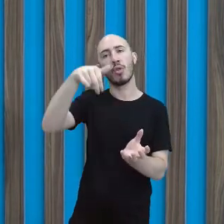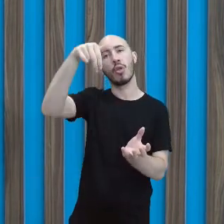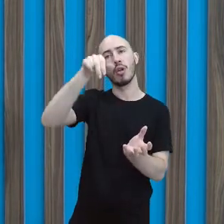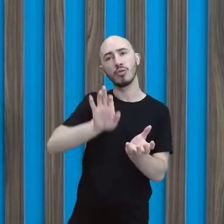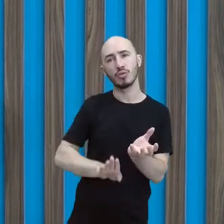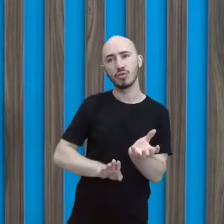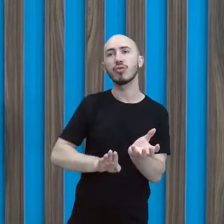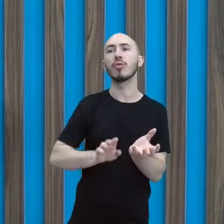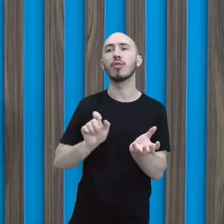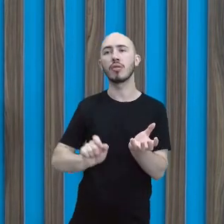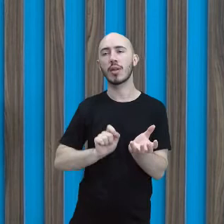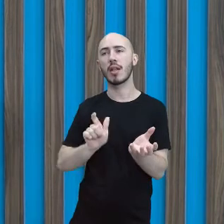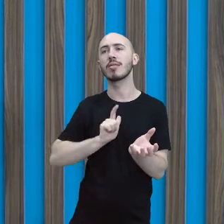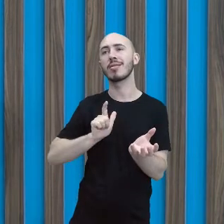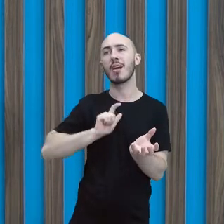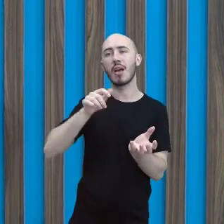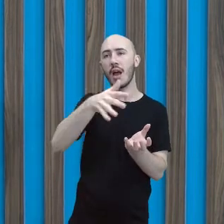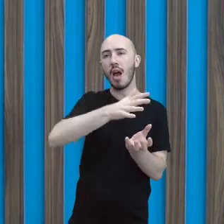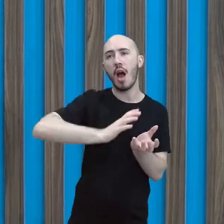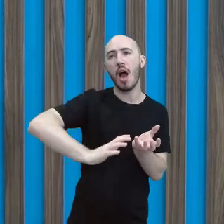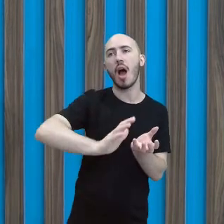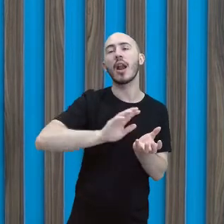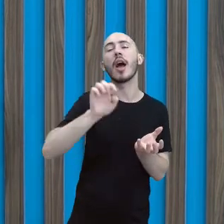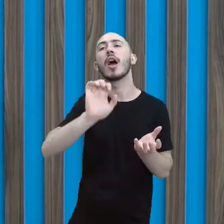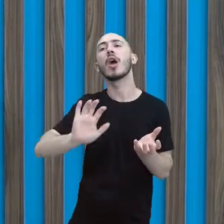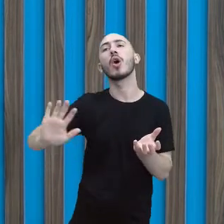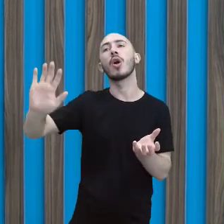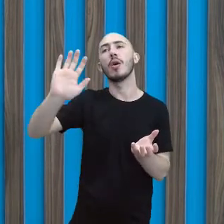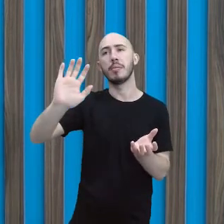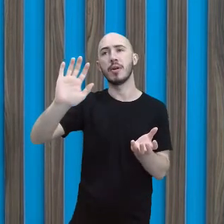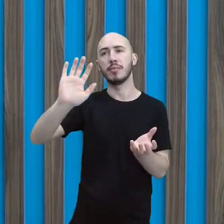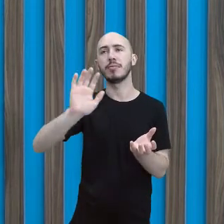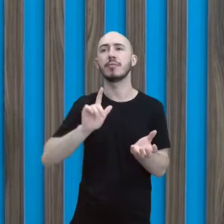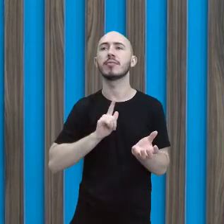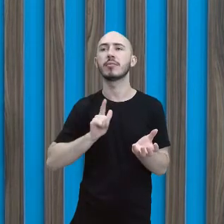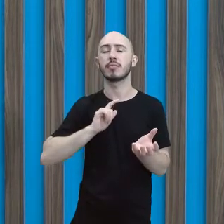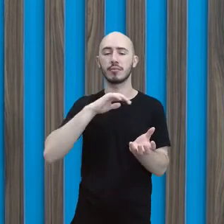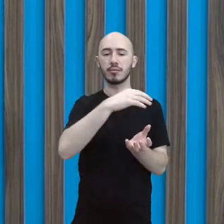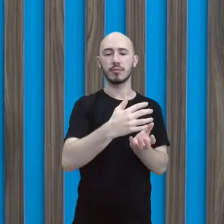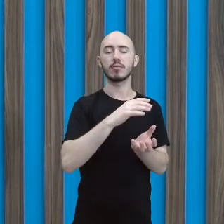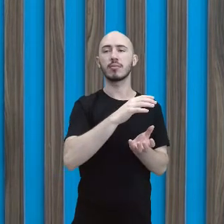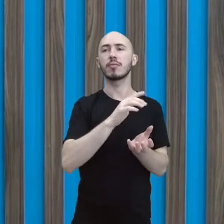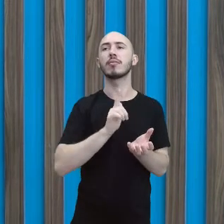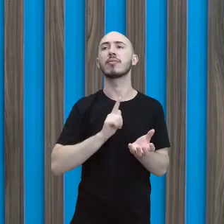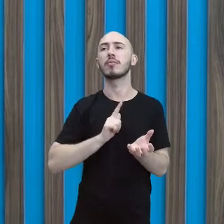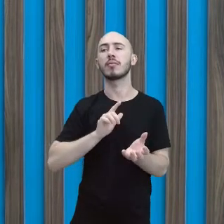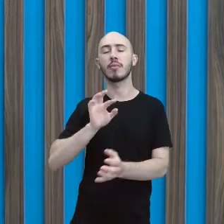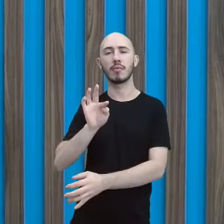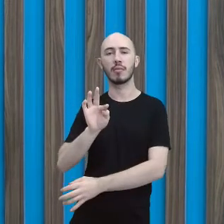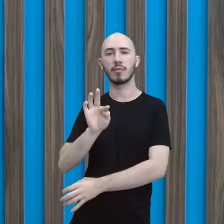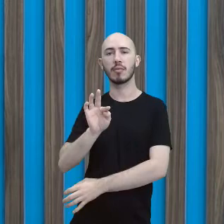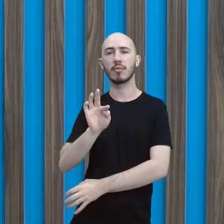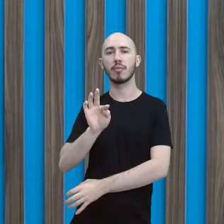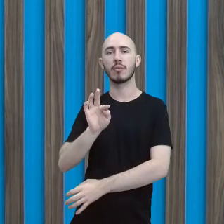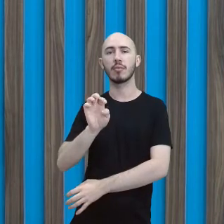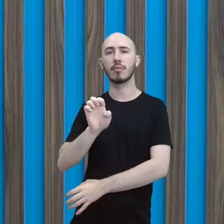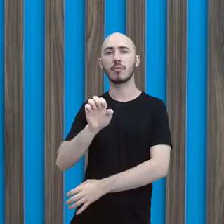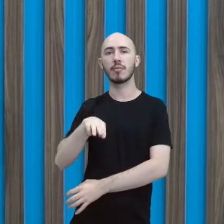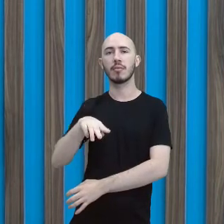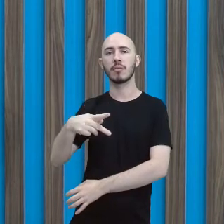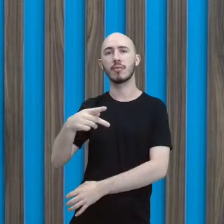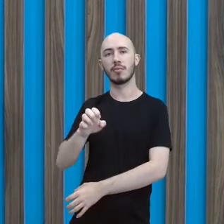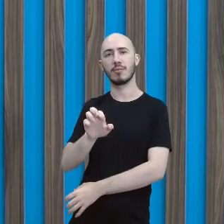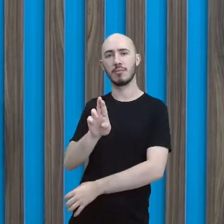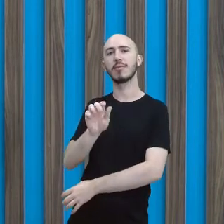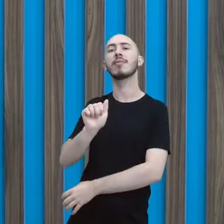zona intertropical. A Europa um pouquinho mais acima, ó, que a gente chama zona do que, professor? Temperada, olha